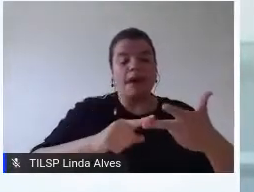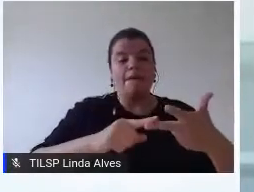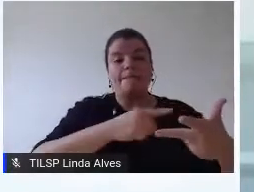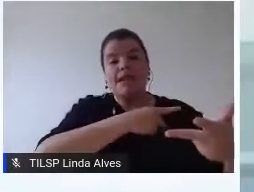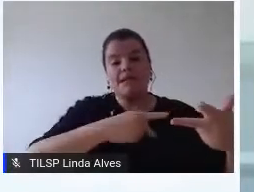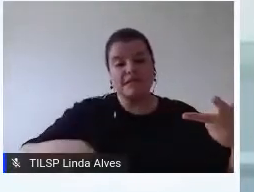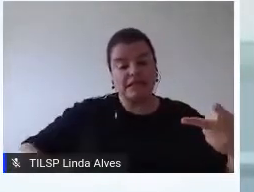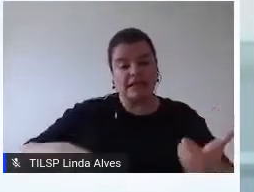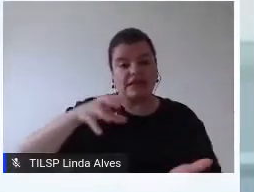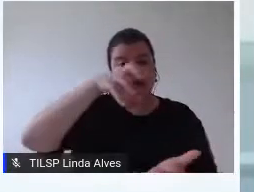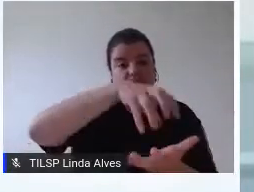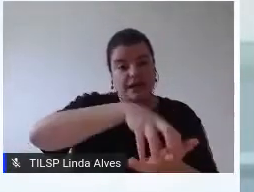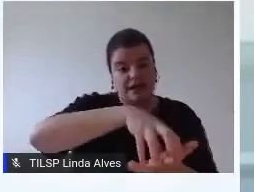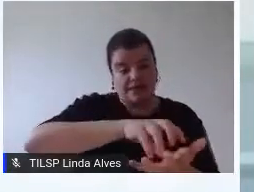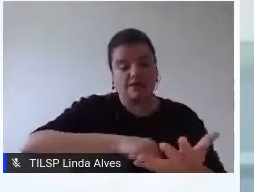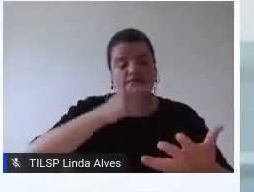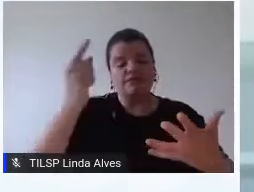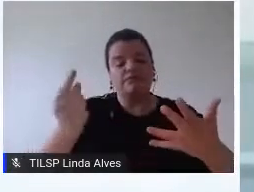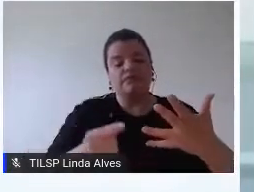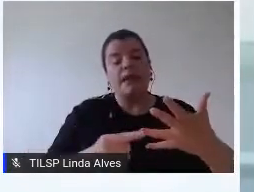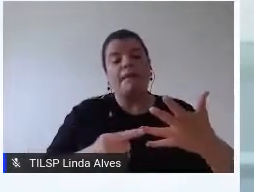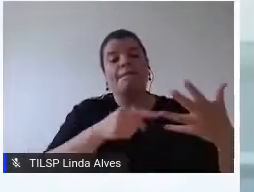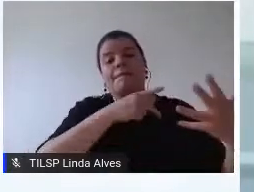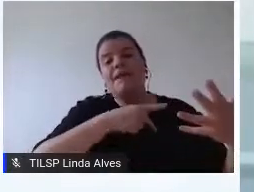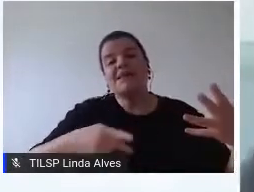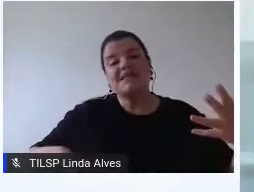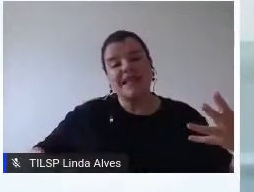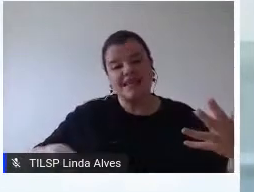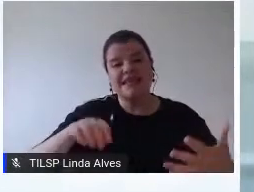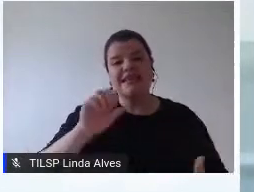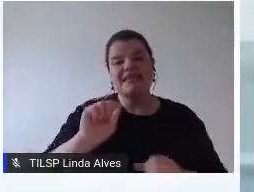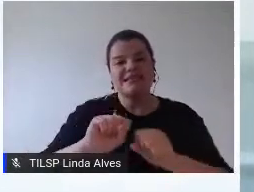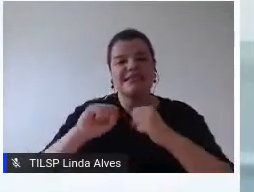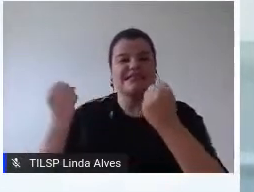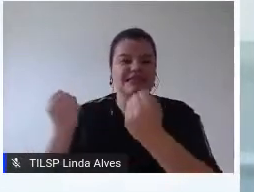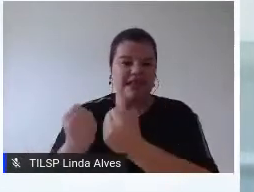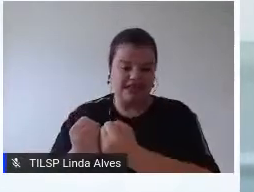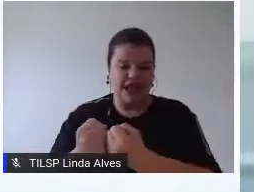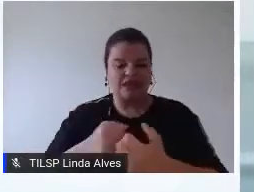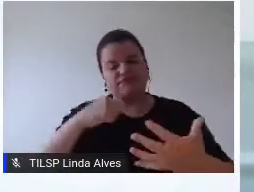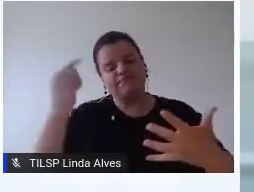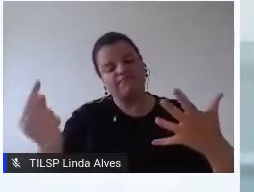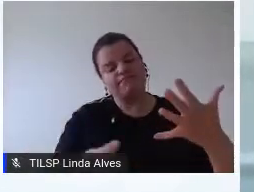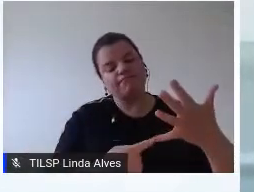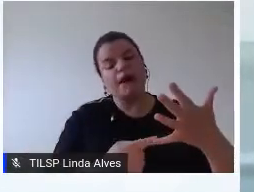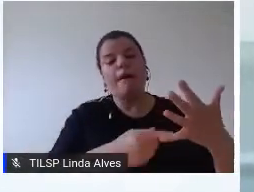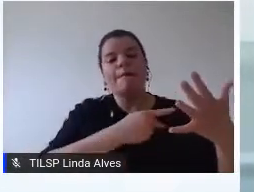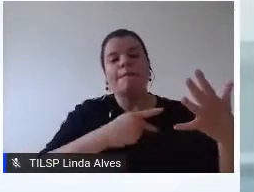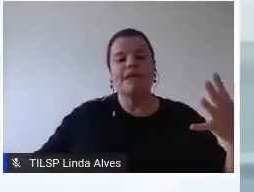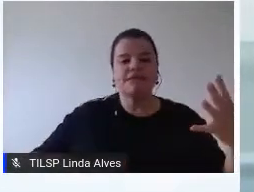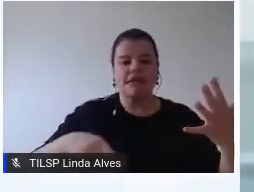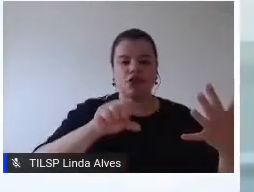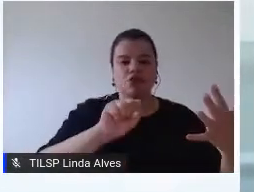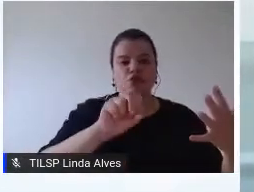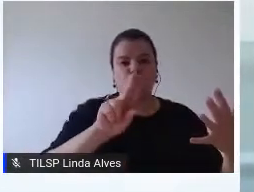Senado, depois o presidente do Supremo, né? Nessa ordem, exatamente.